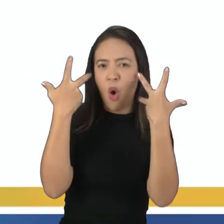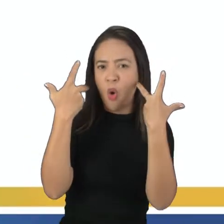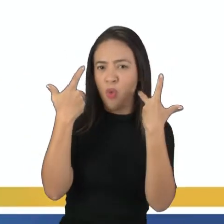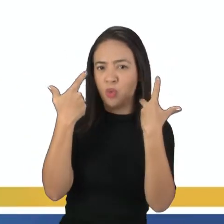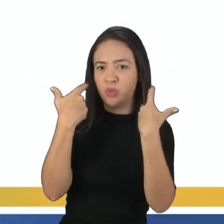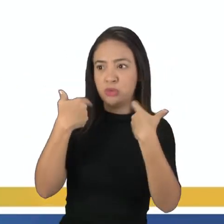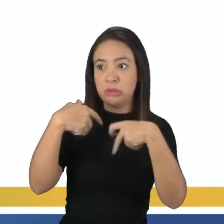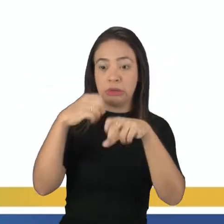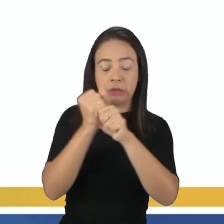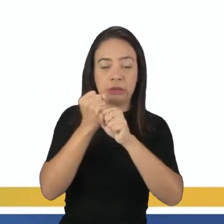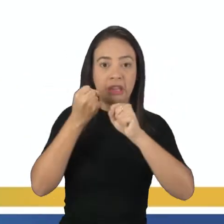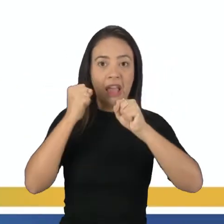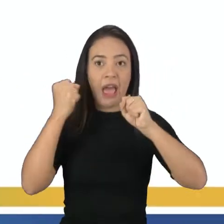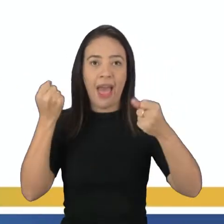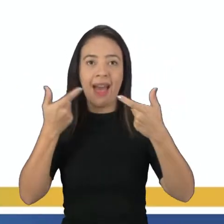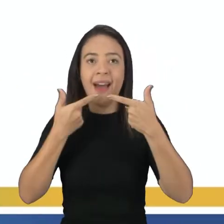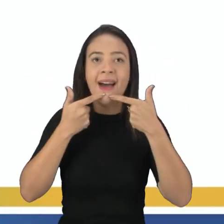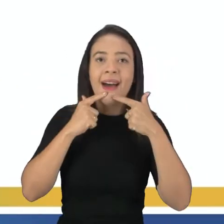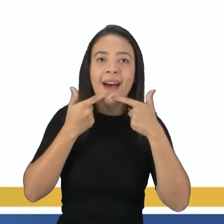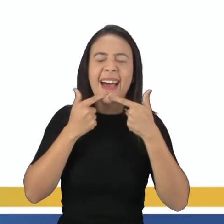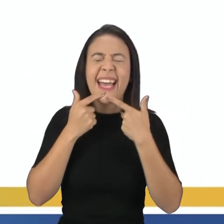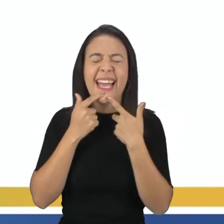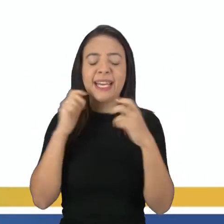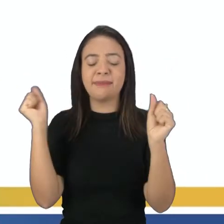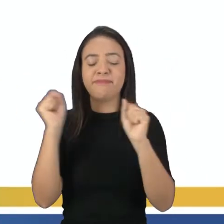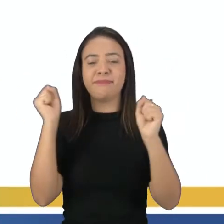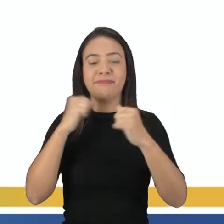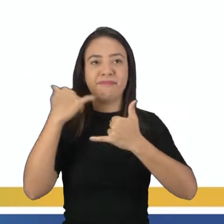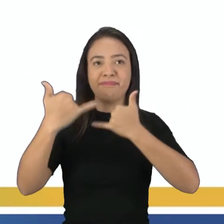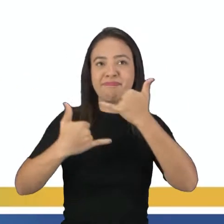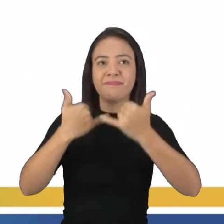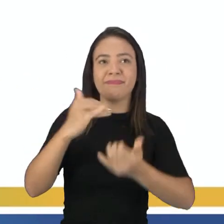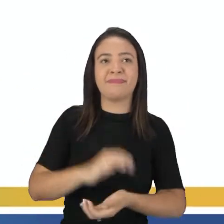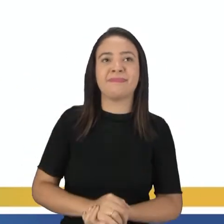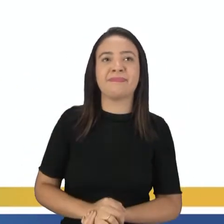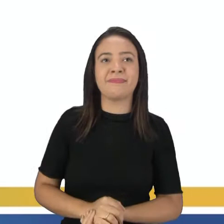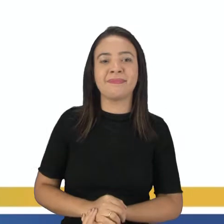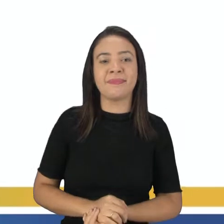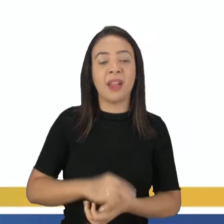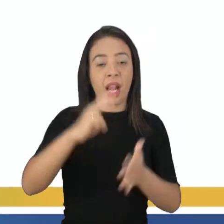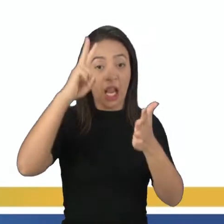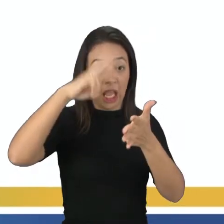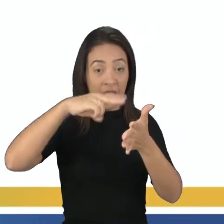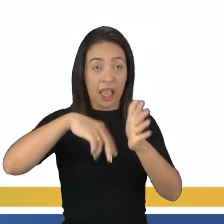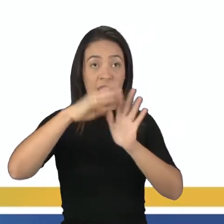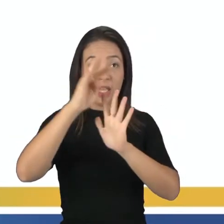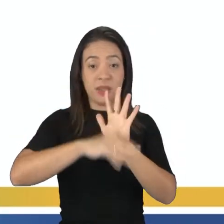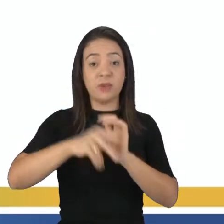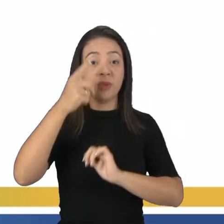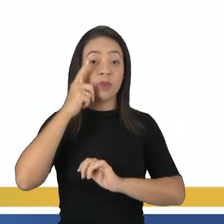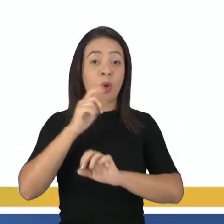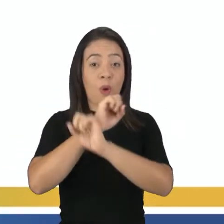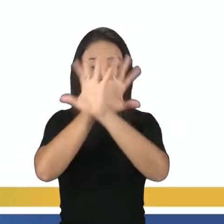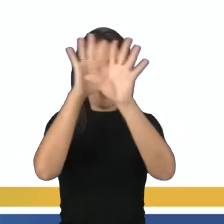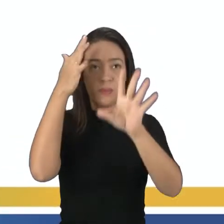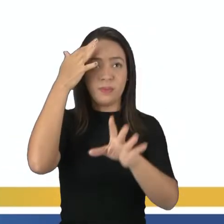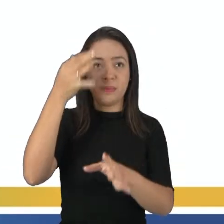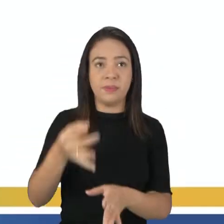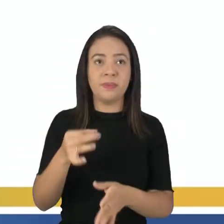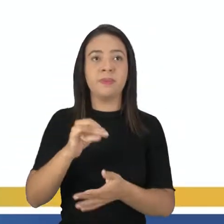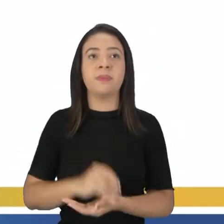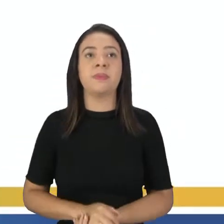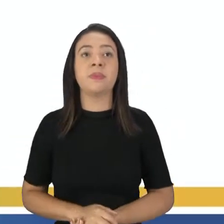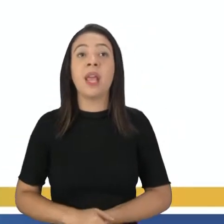real, grande e bem-humorado que adora brincar com ele. Vamos ver a tirinha dele para a gente poder entender o contexto. Vamos